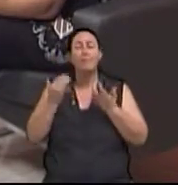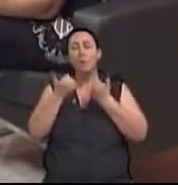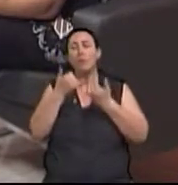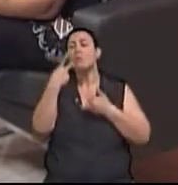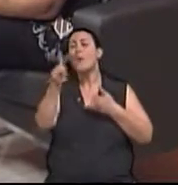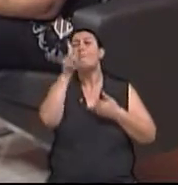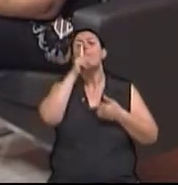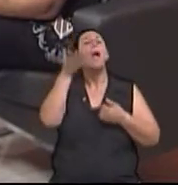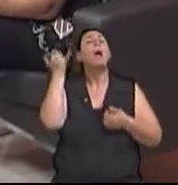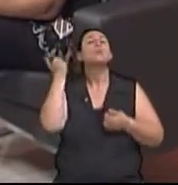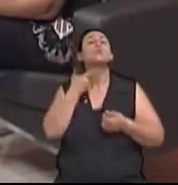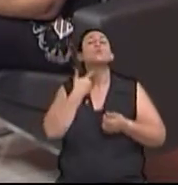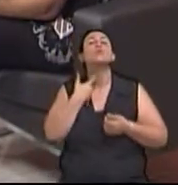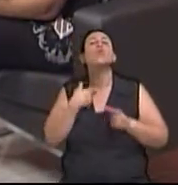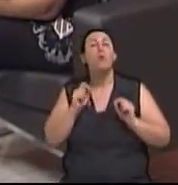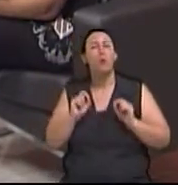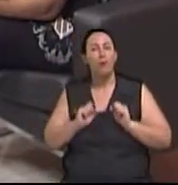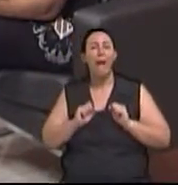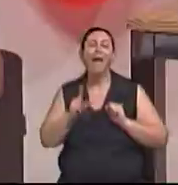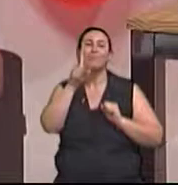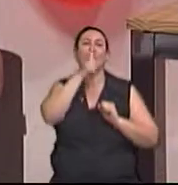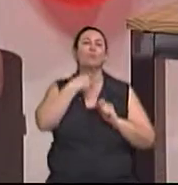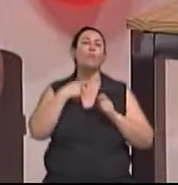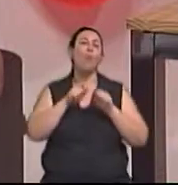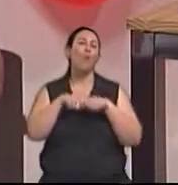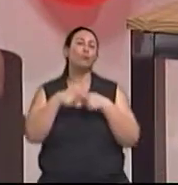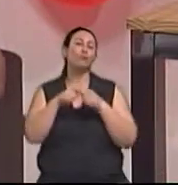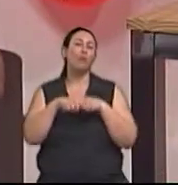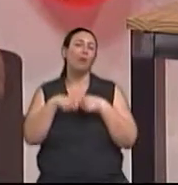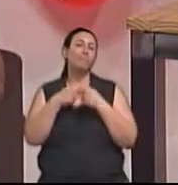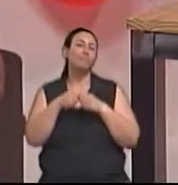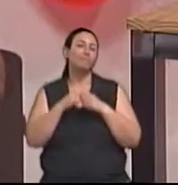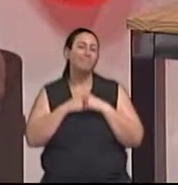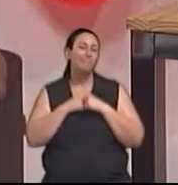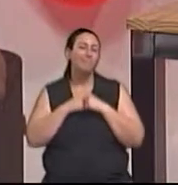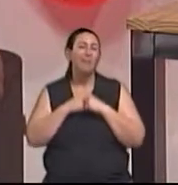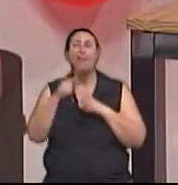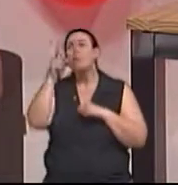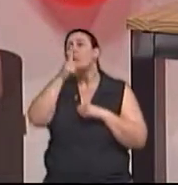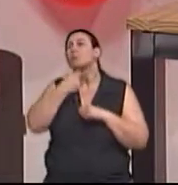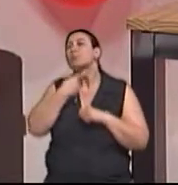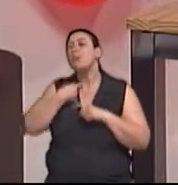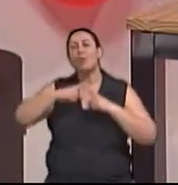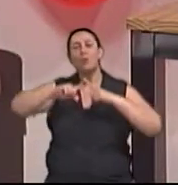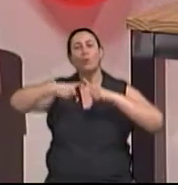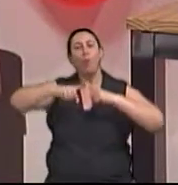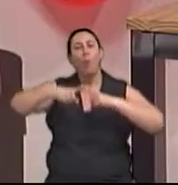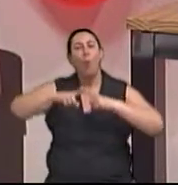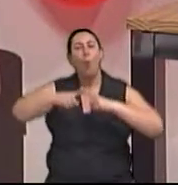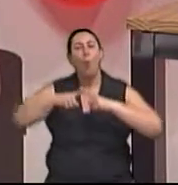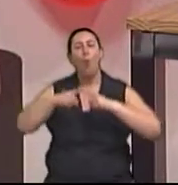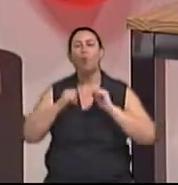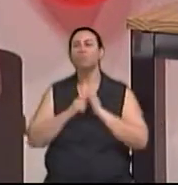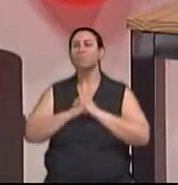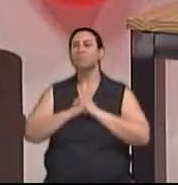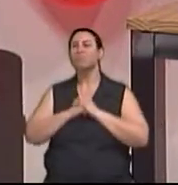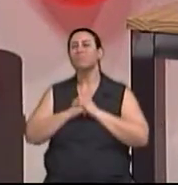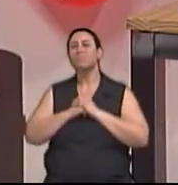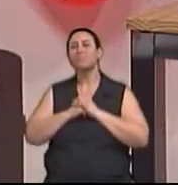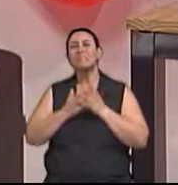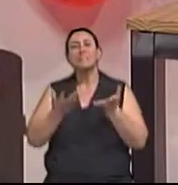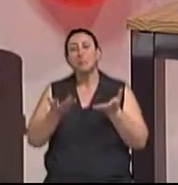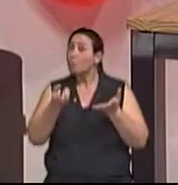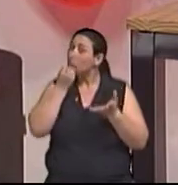mãe gostava antes gostava de fazer crochê de de fazer tricô então quem sabe a gente vai trabalhar com